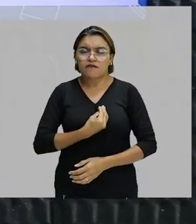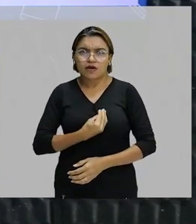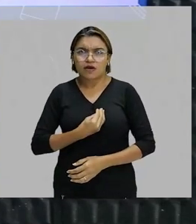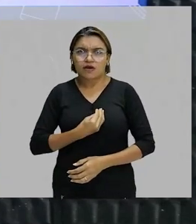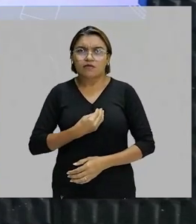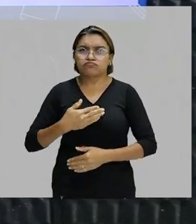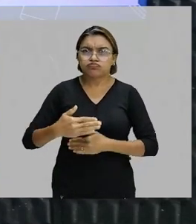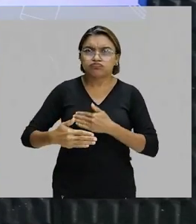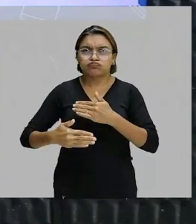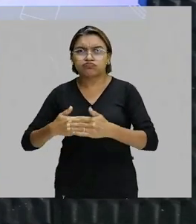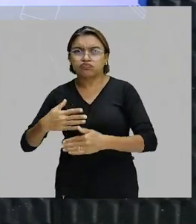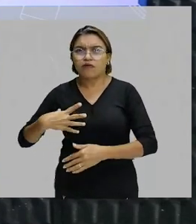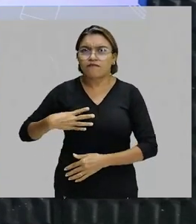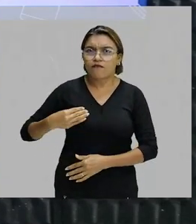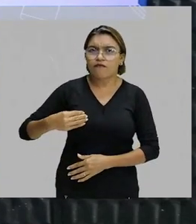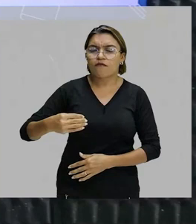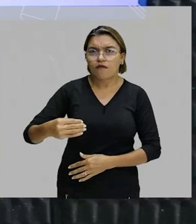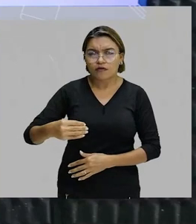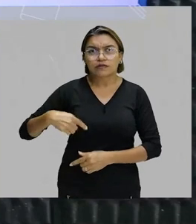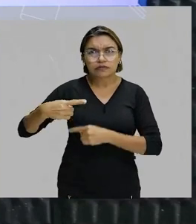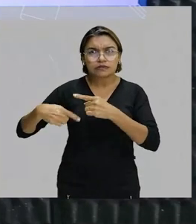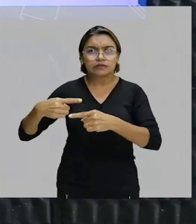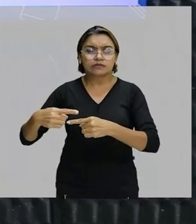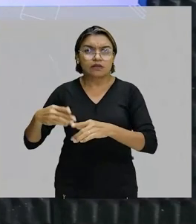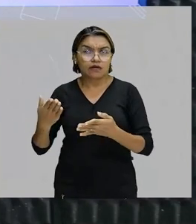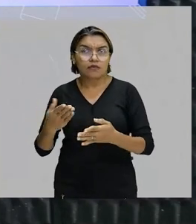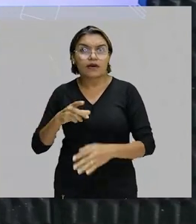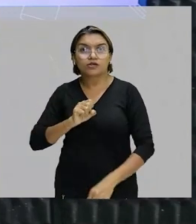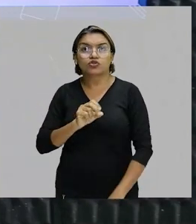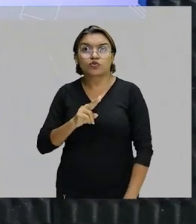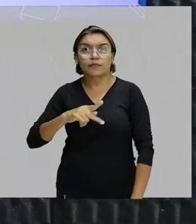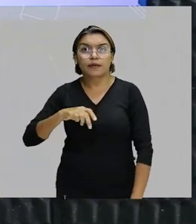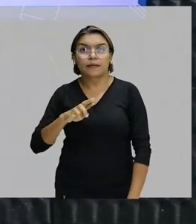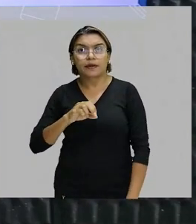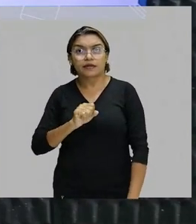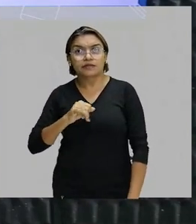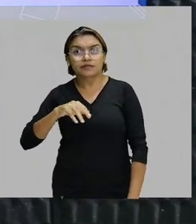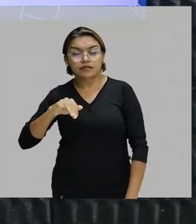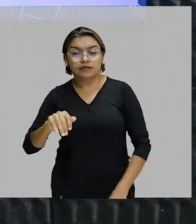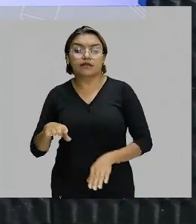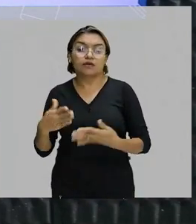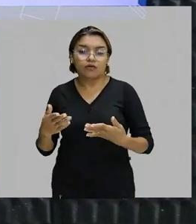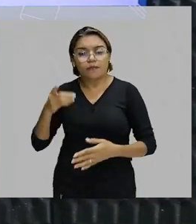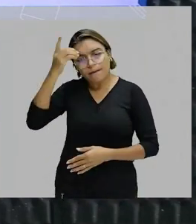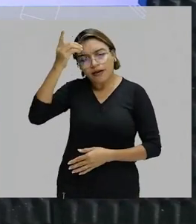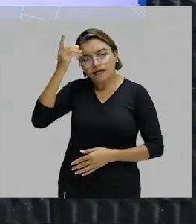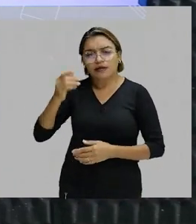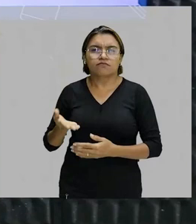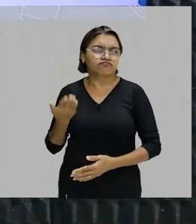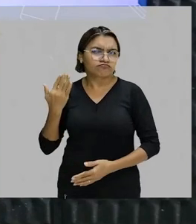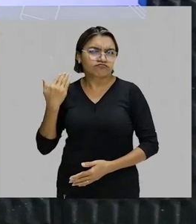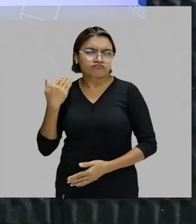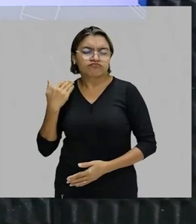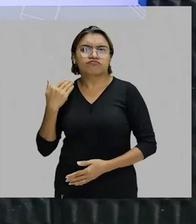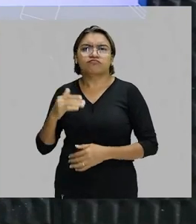reproduzir e formar ali uma espécie de supremacia Ok então essa ideia é uma ideia que vem lá da do